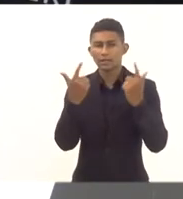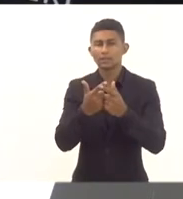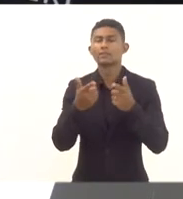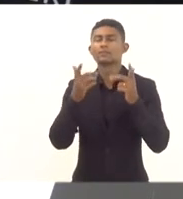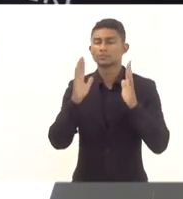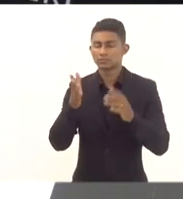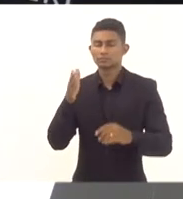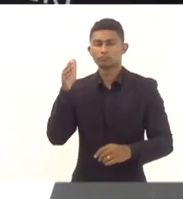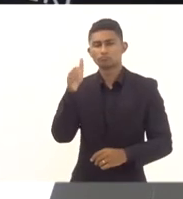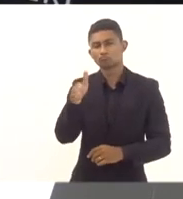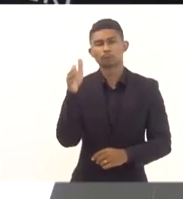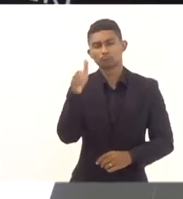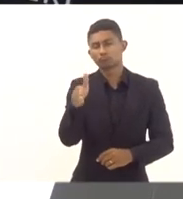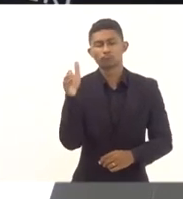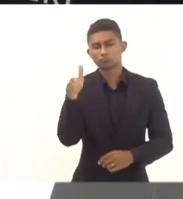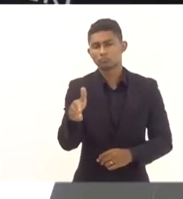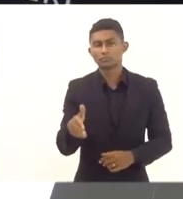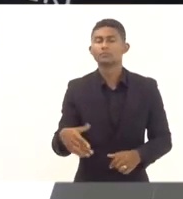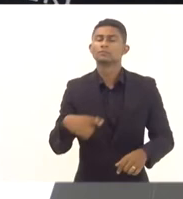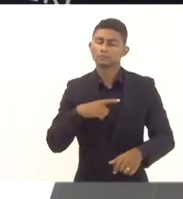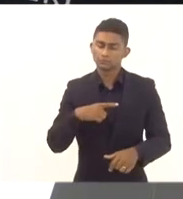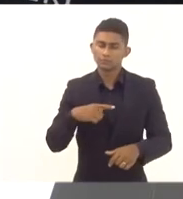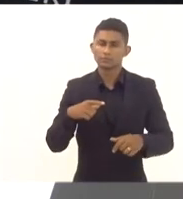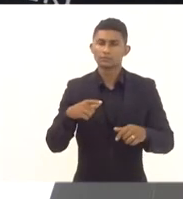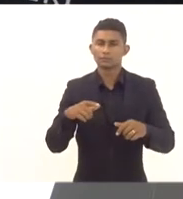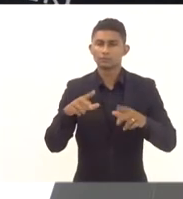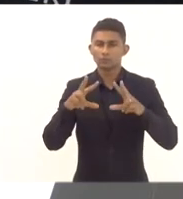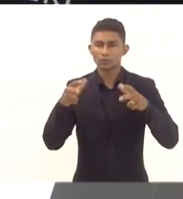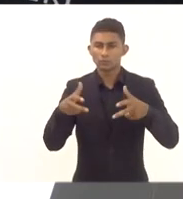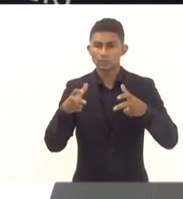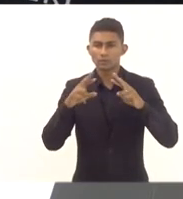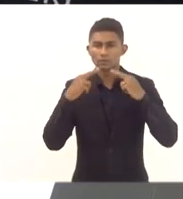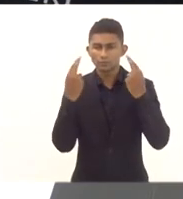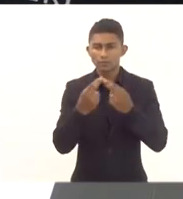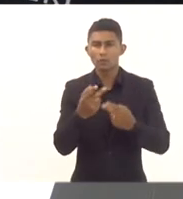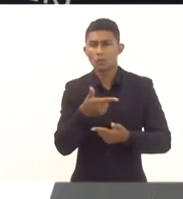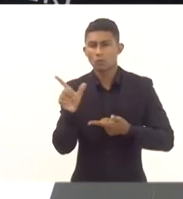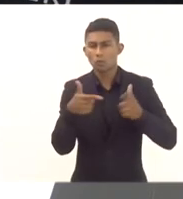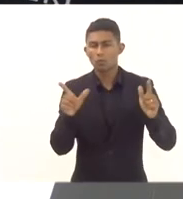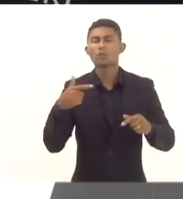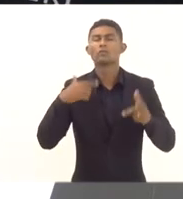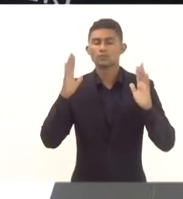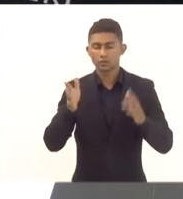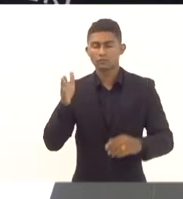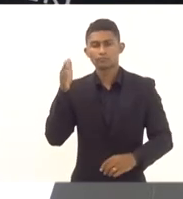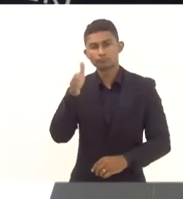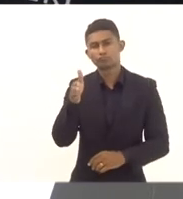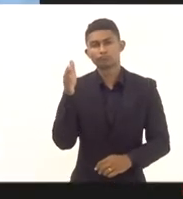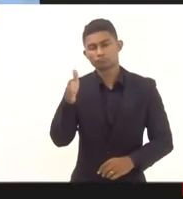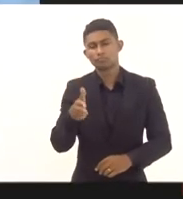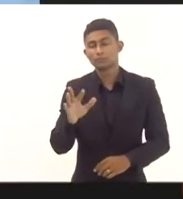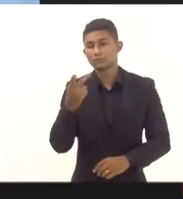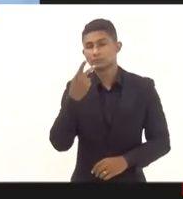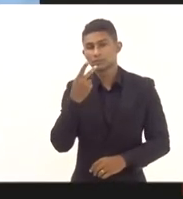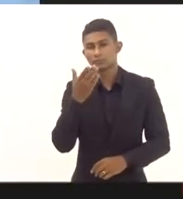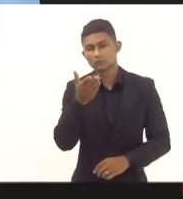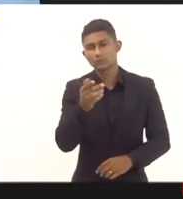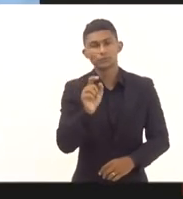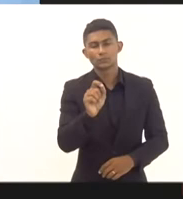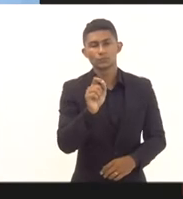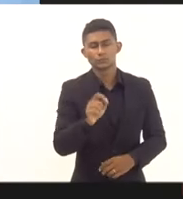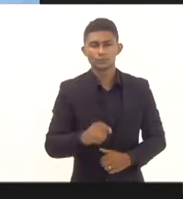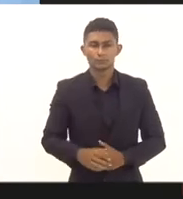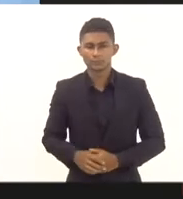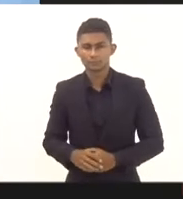com outras missões junto com os dias para Deputado da Renata e dizer o senhor de que a verdade